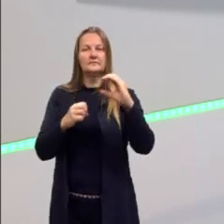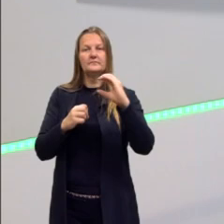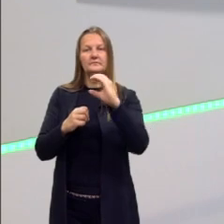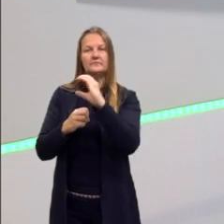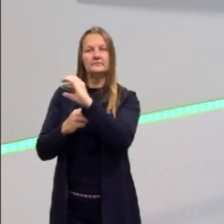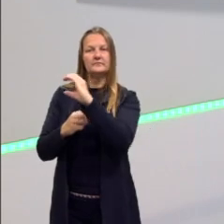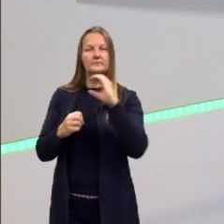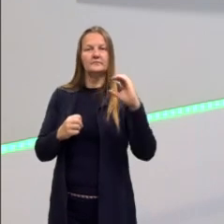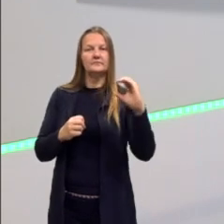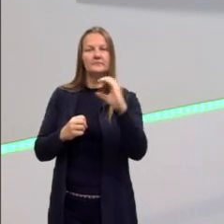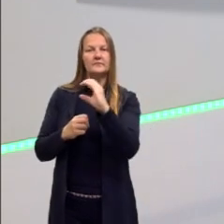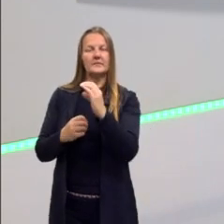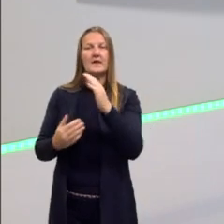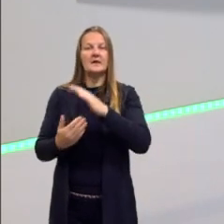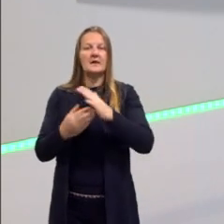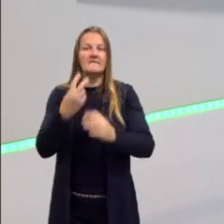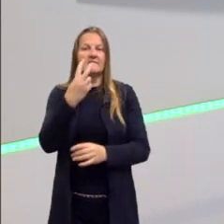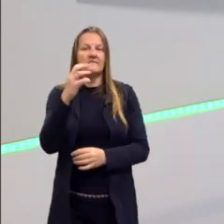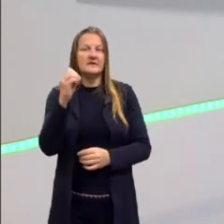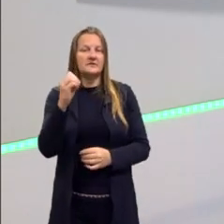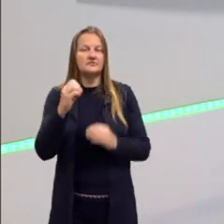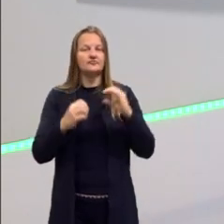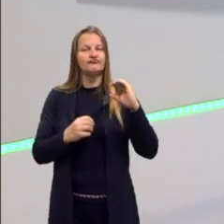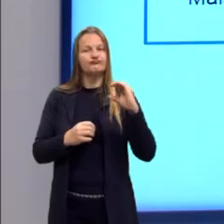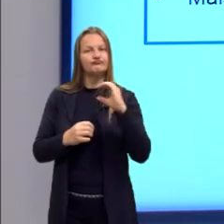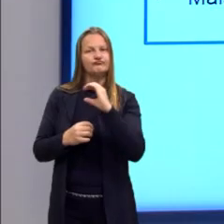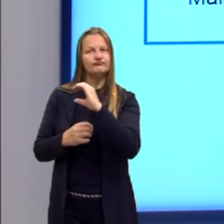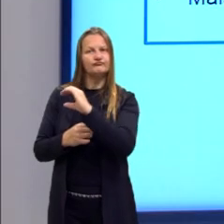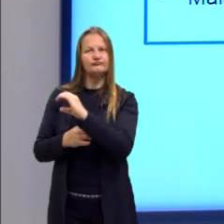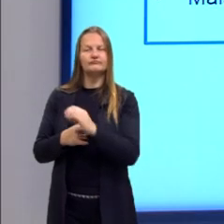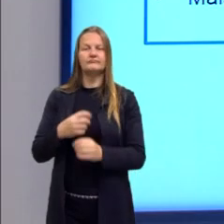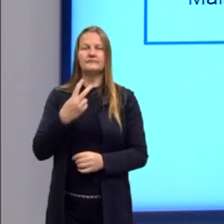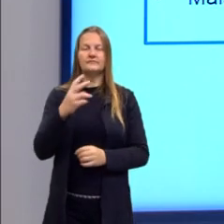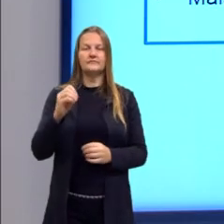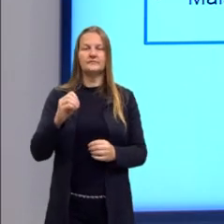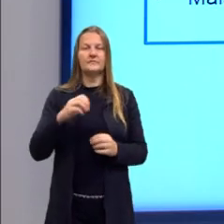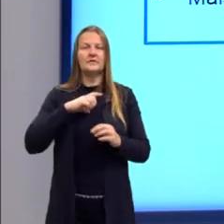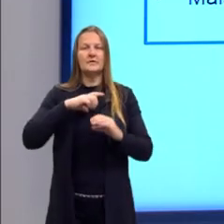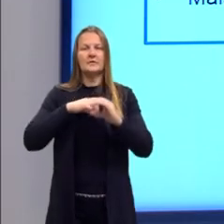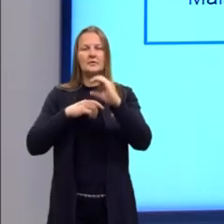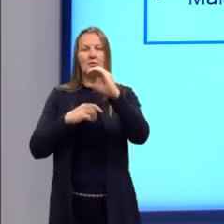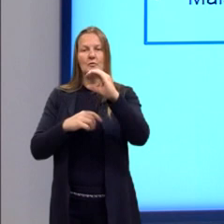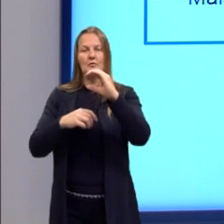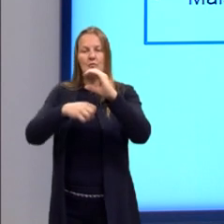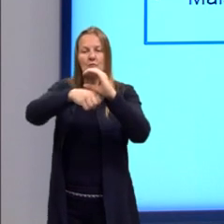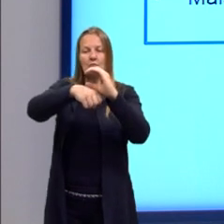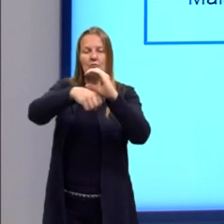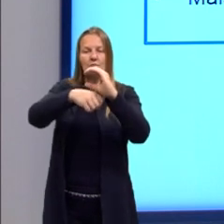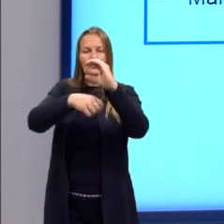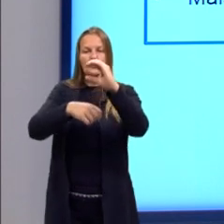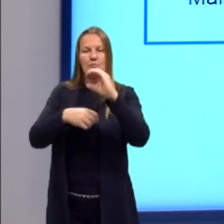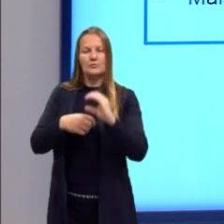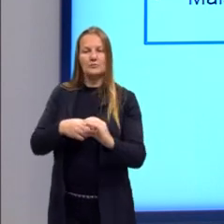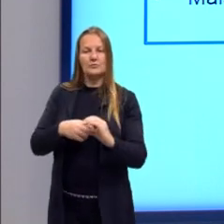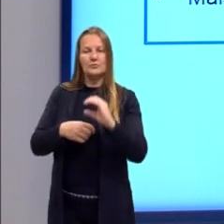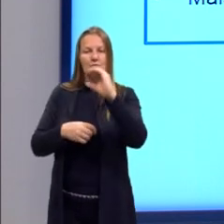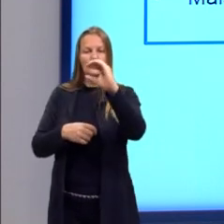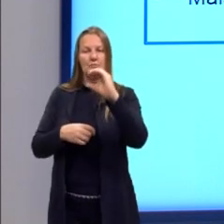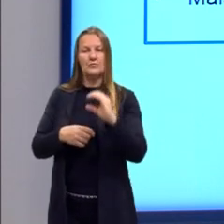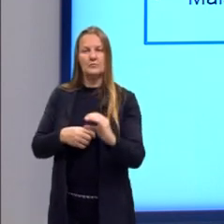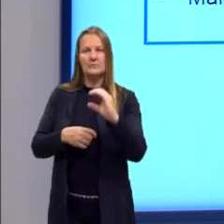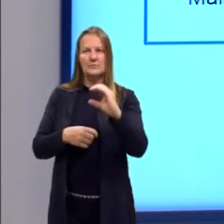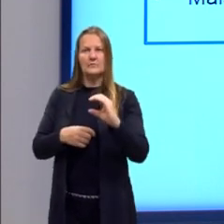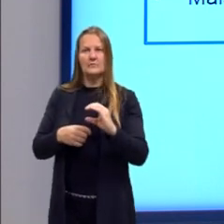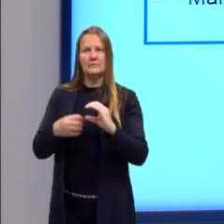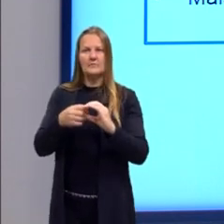uma cadeia carbônica com mais de 20 carbonos e eu posso ter carbonos primários secundários terciários lembram classificação dos carbonos Então